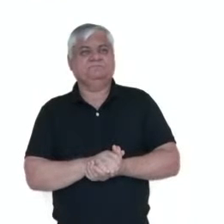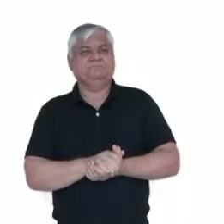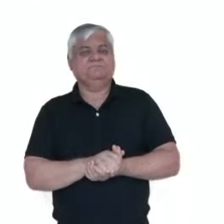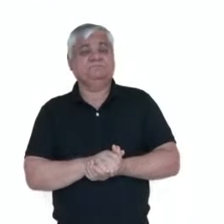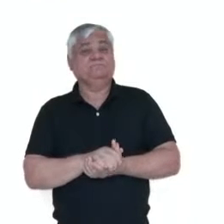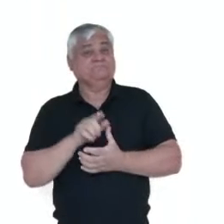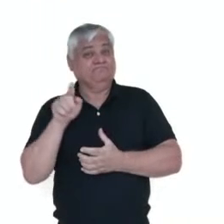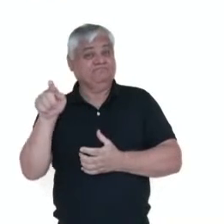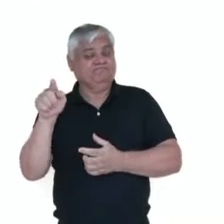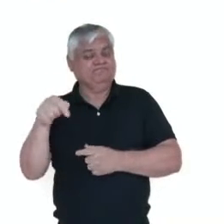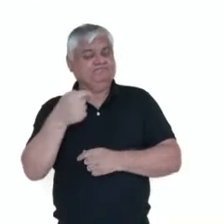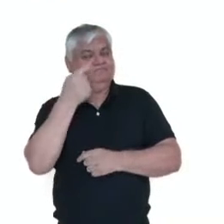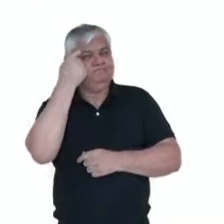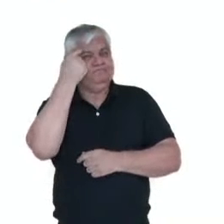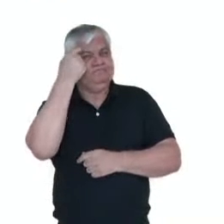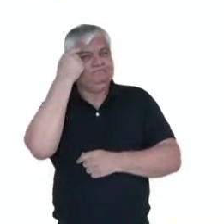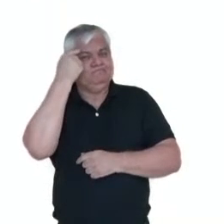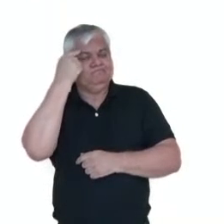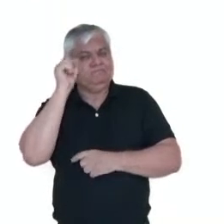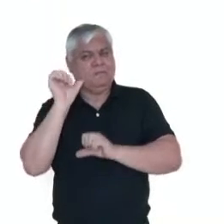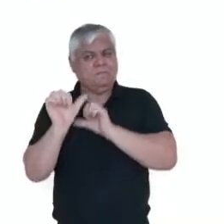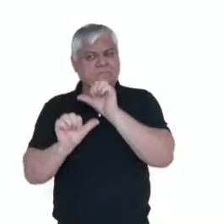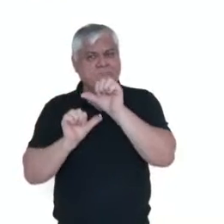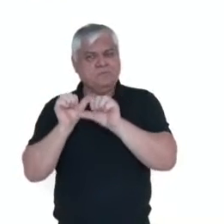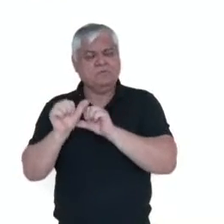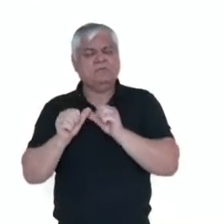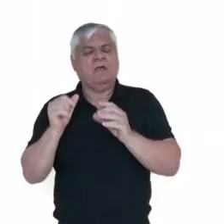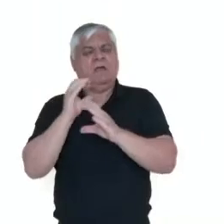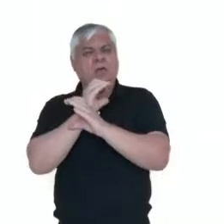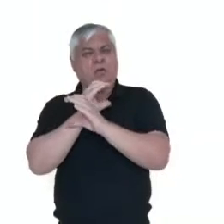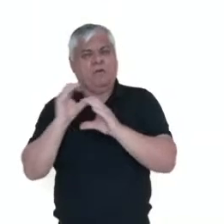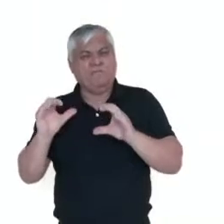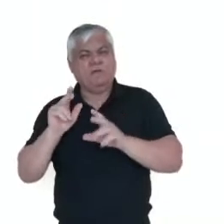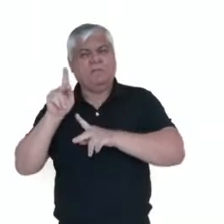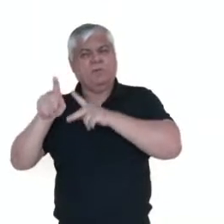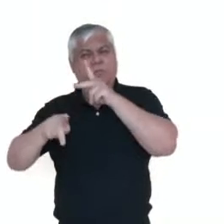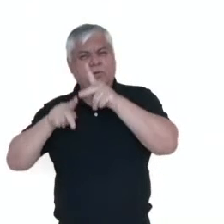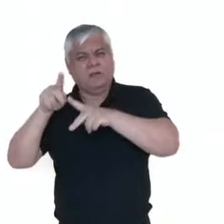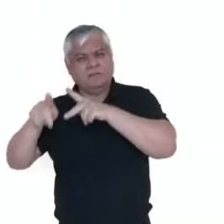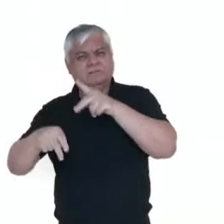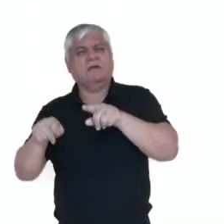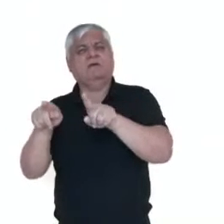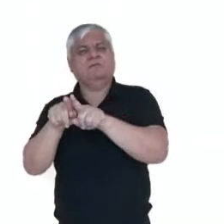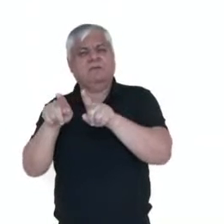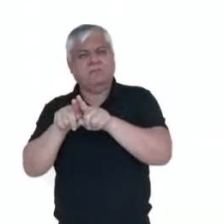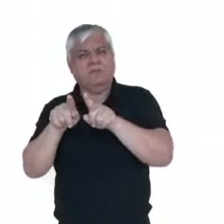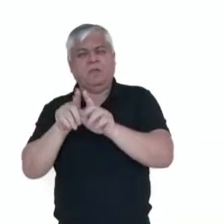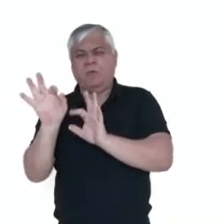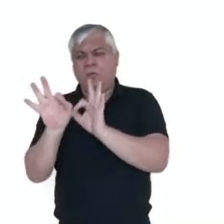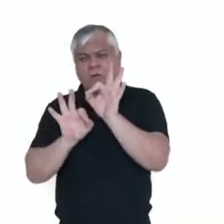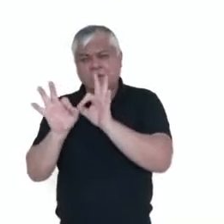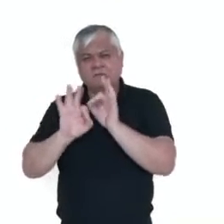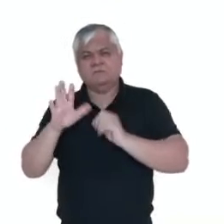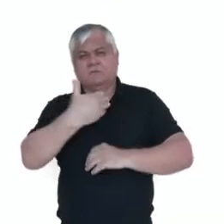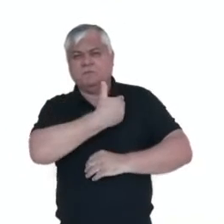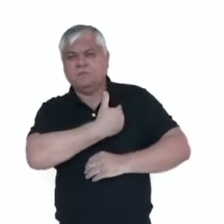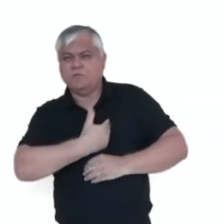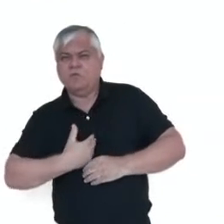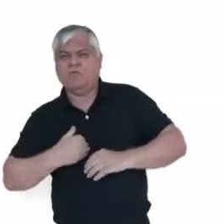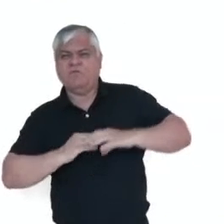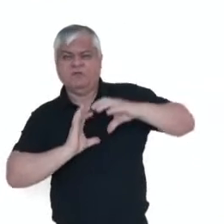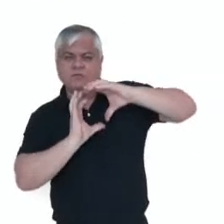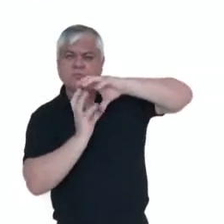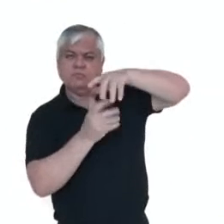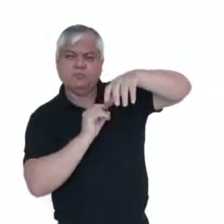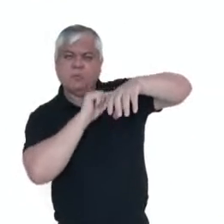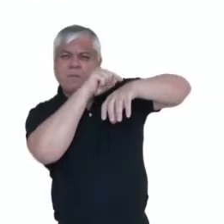social para restabelecer a confiança entre os povos e organizações internacionais e governos, e um novo